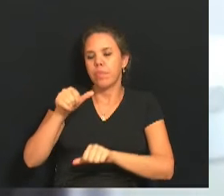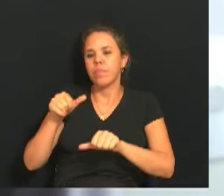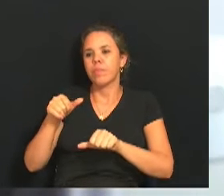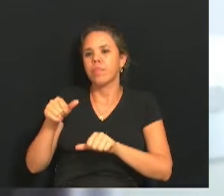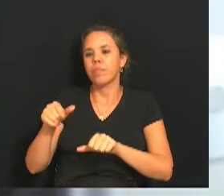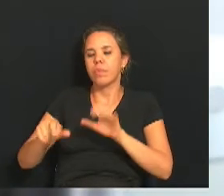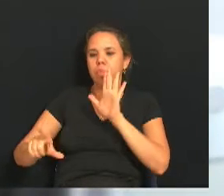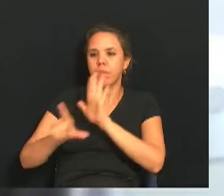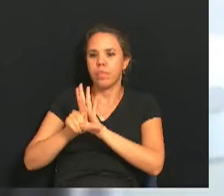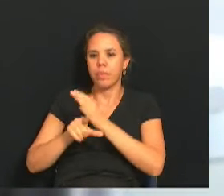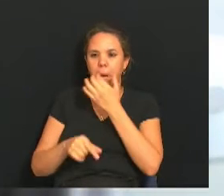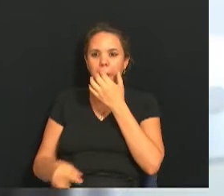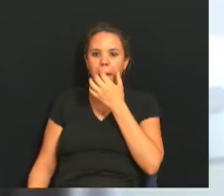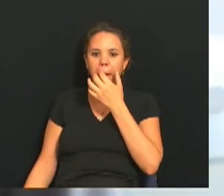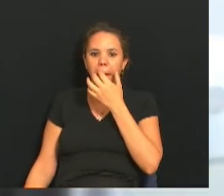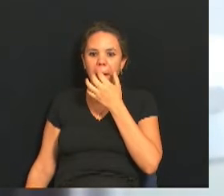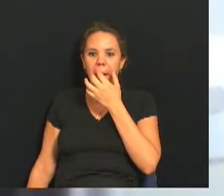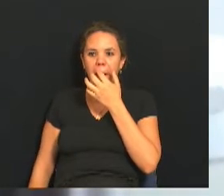lei